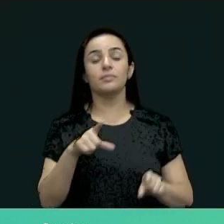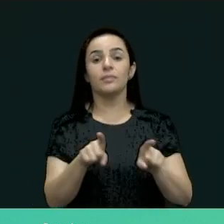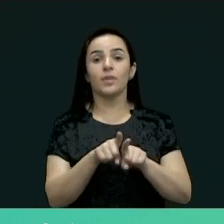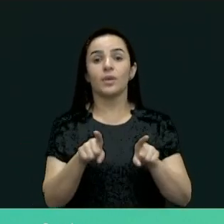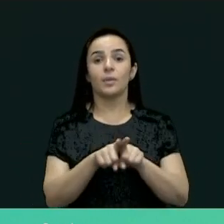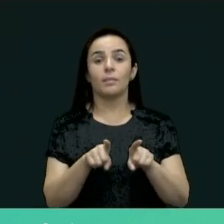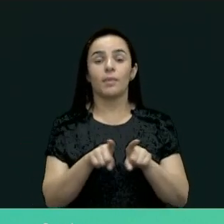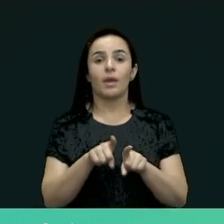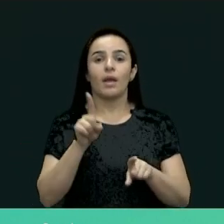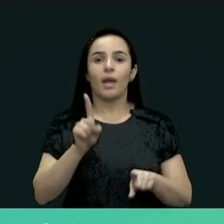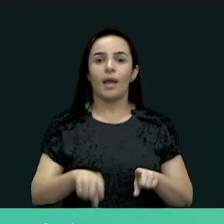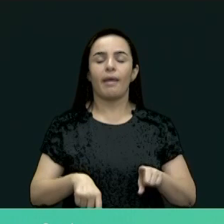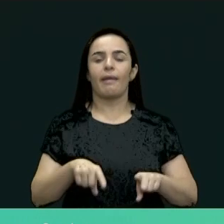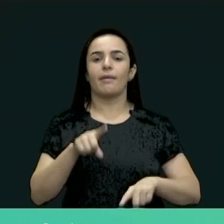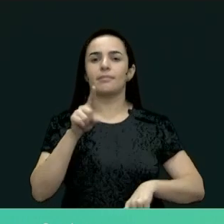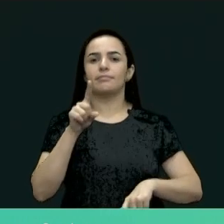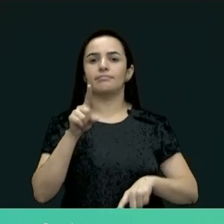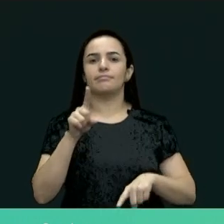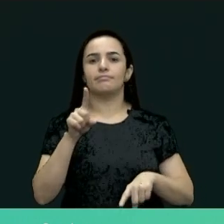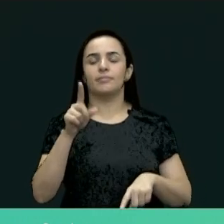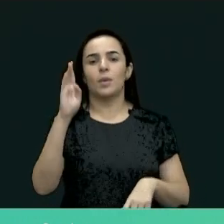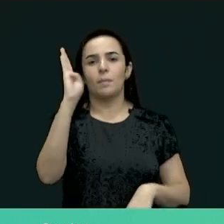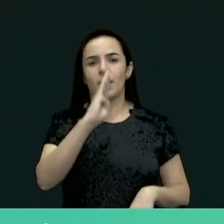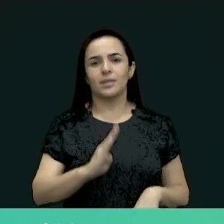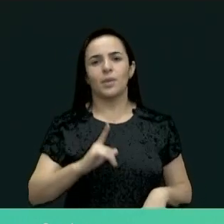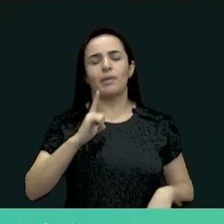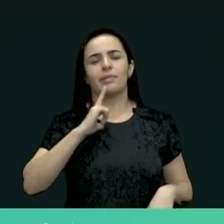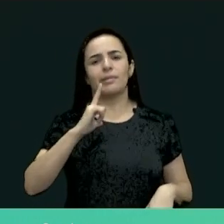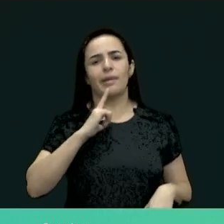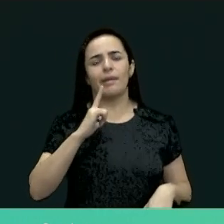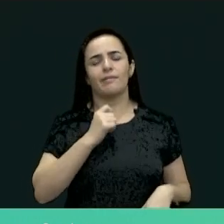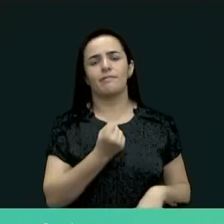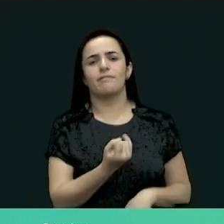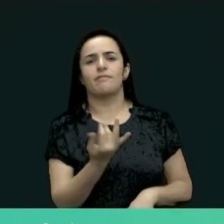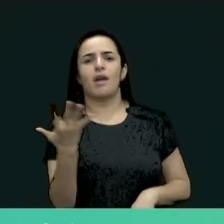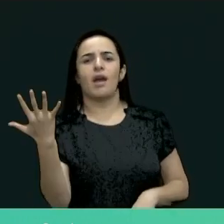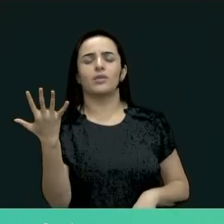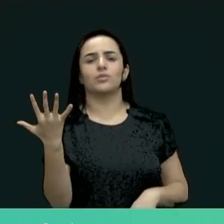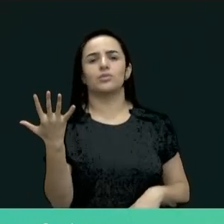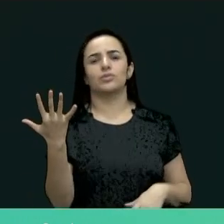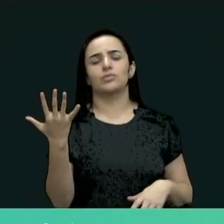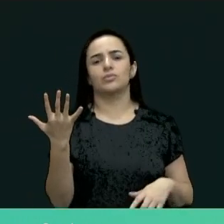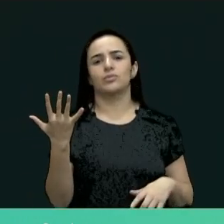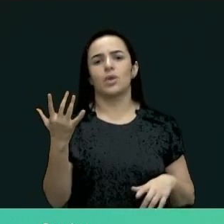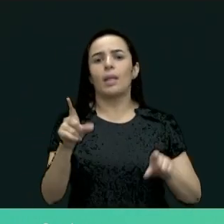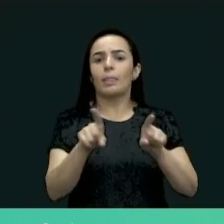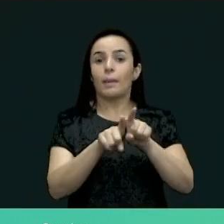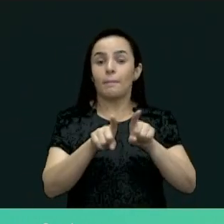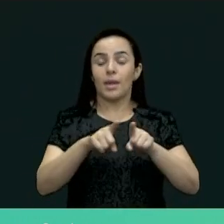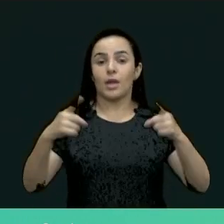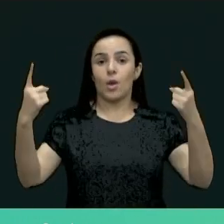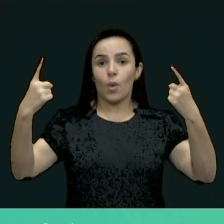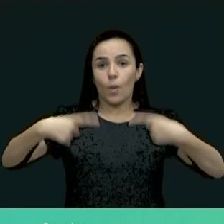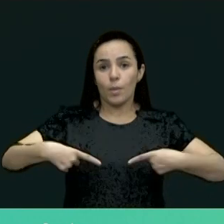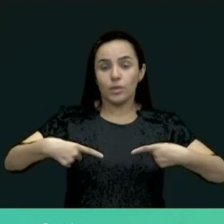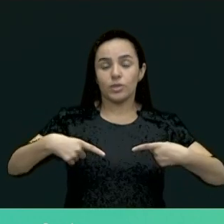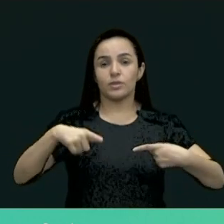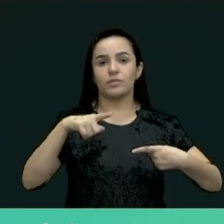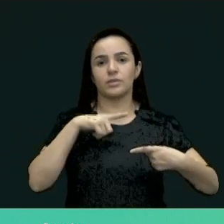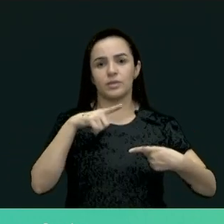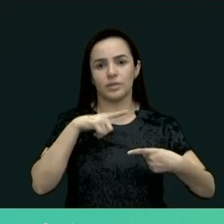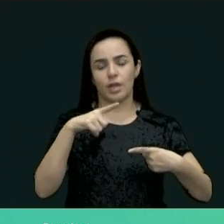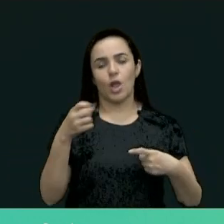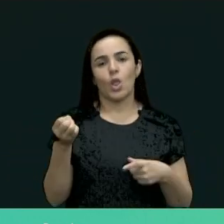de recursos renováveis que o país possui e, sobretudo, a competitividade desses